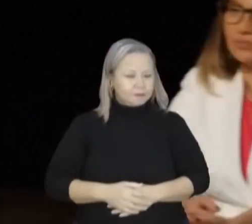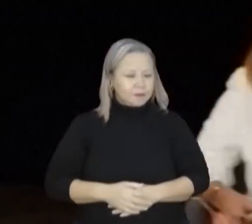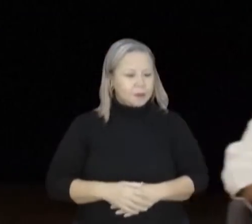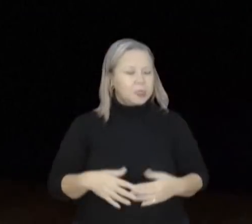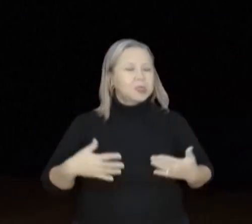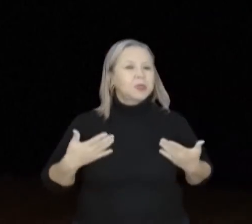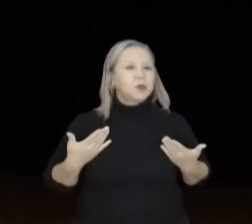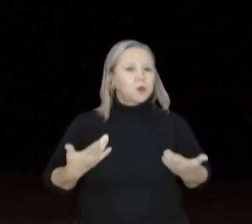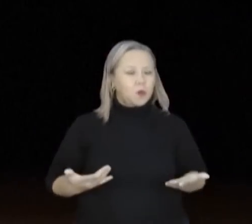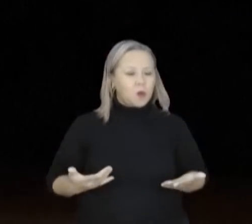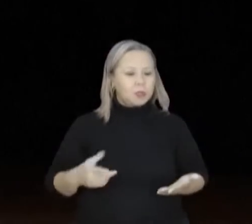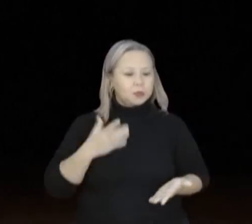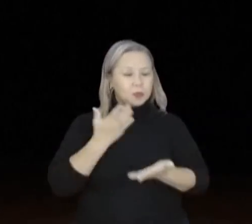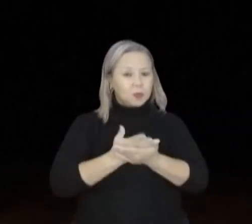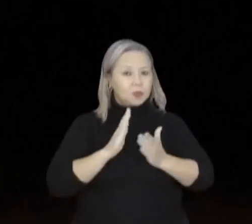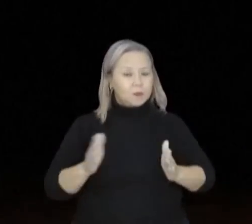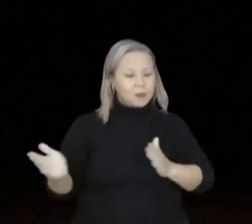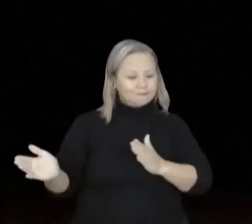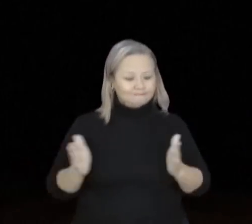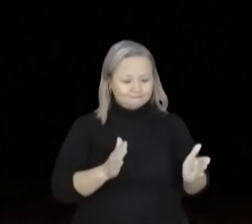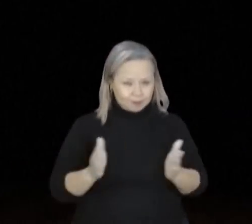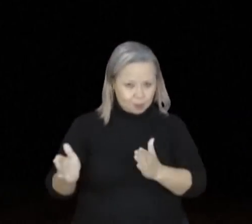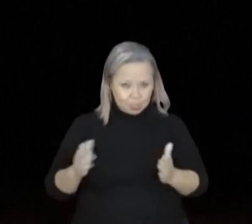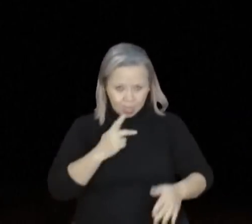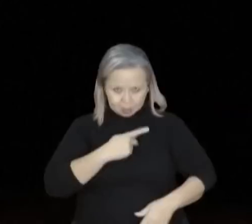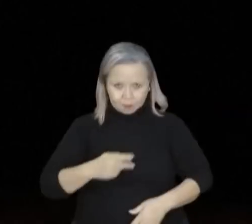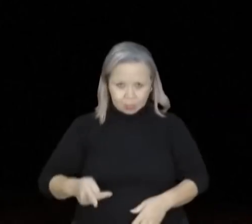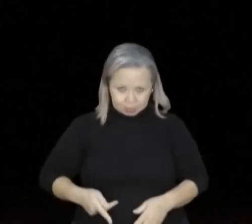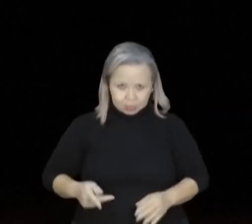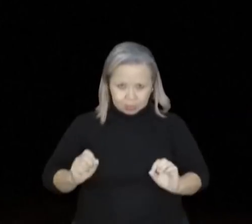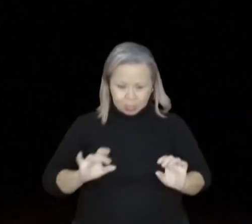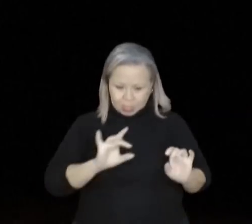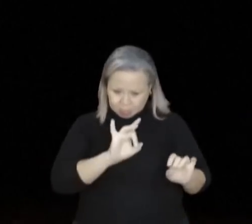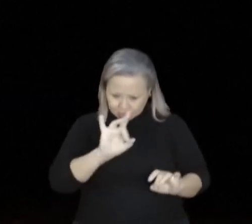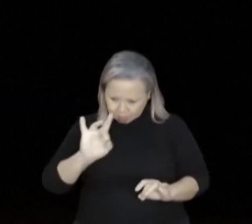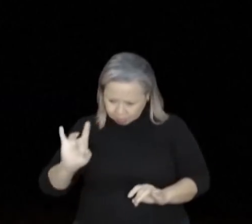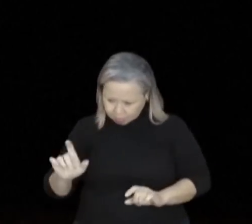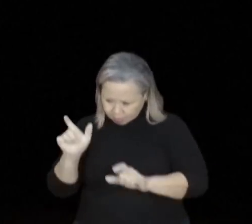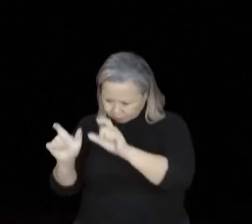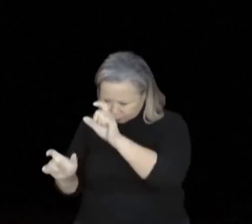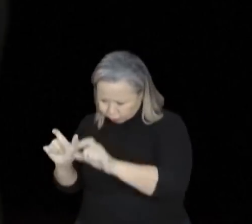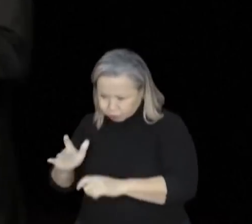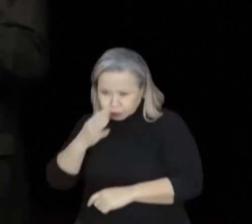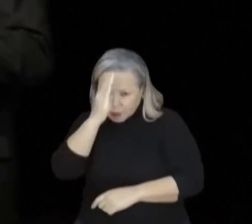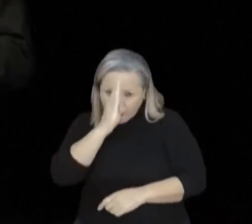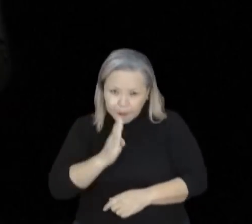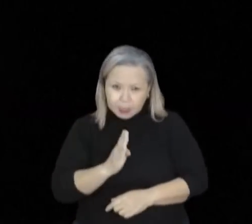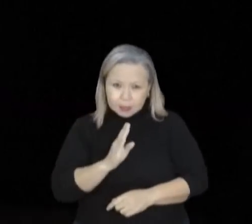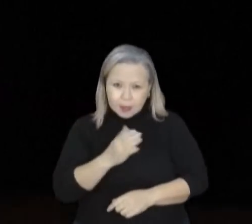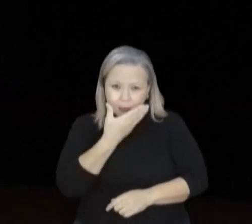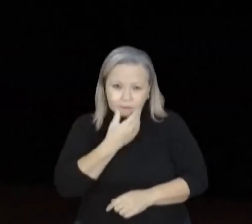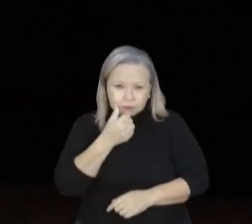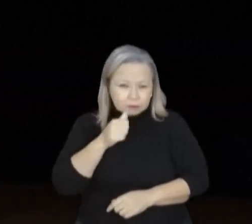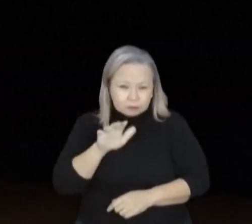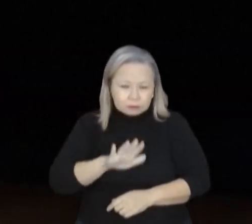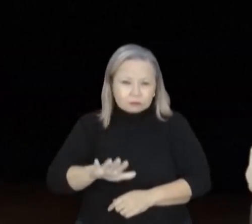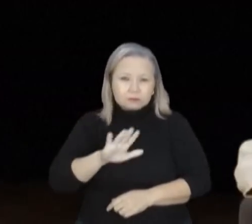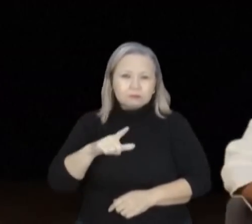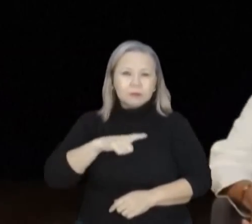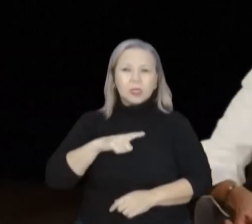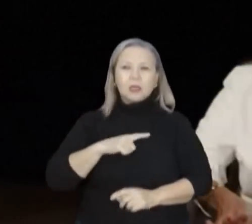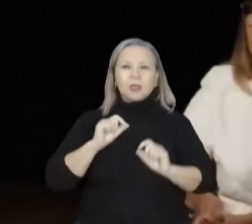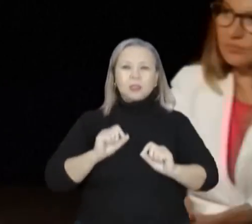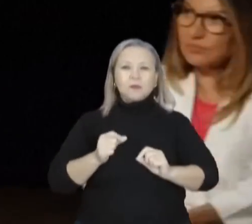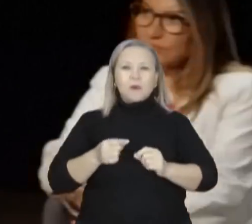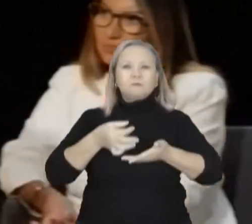se tornaram uma das mais buscadas na plataforma Google nas últimas horas, mesmo que o presidente eleito não tenha